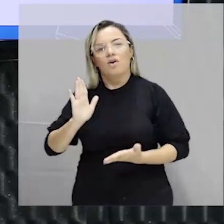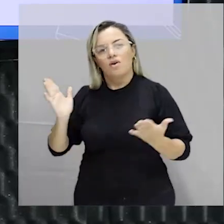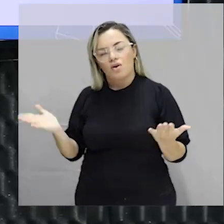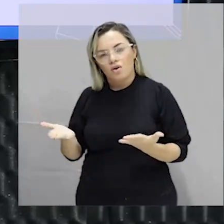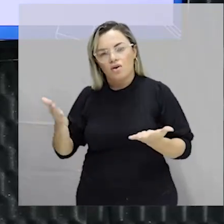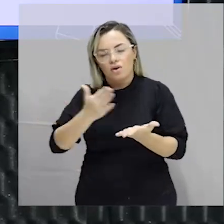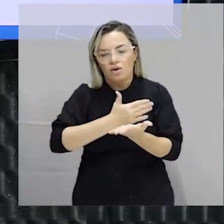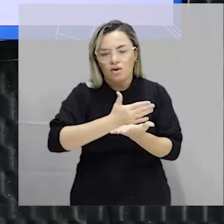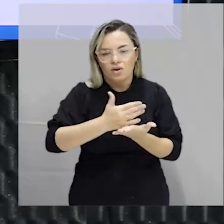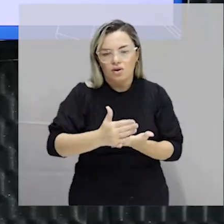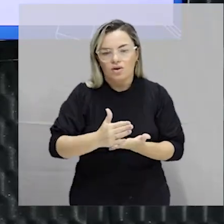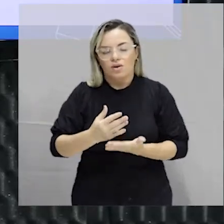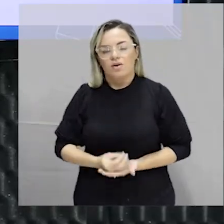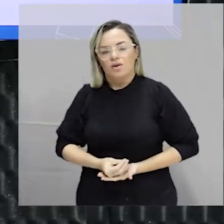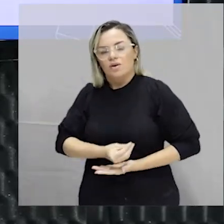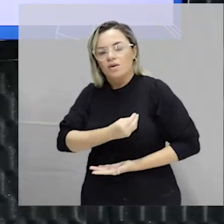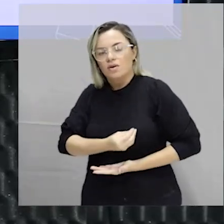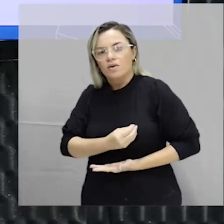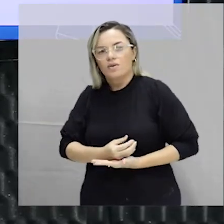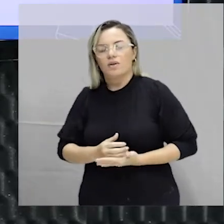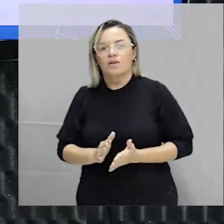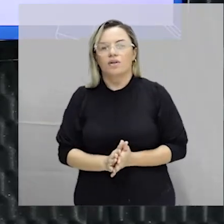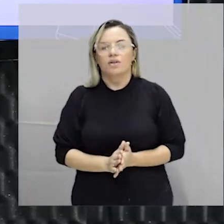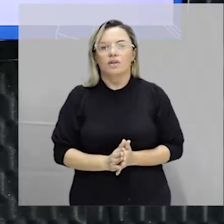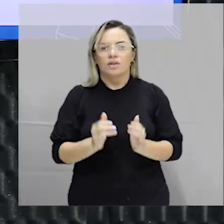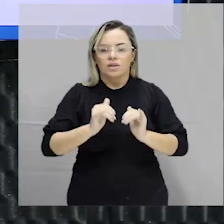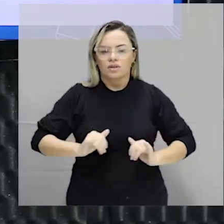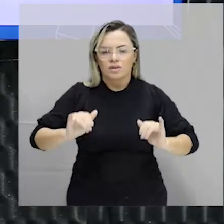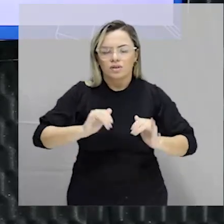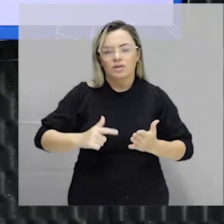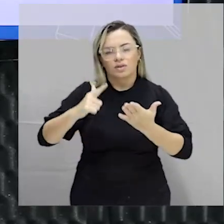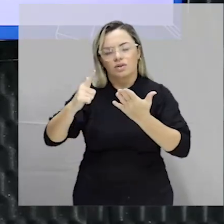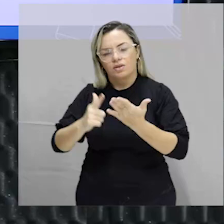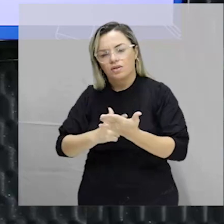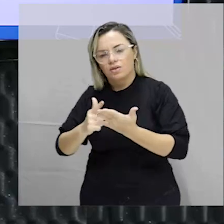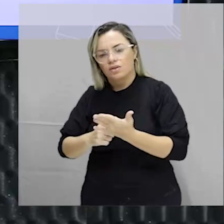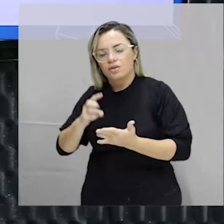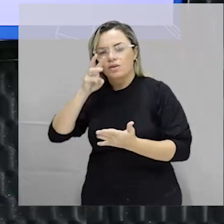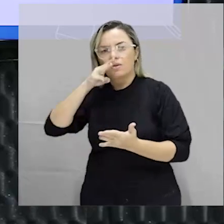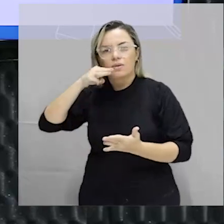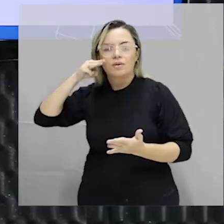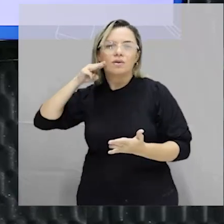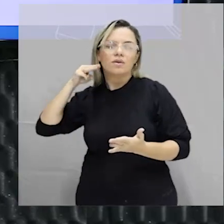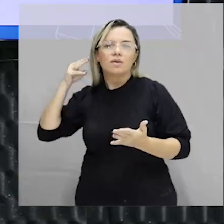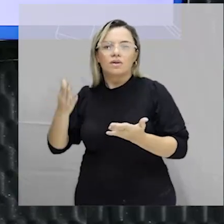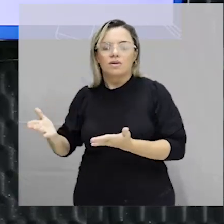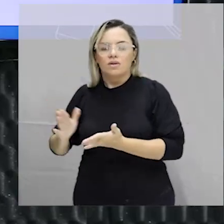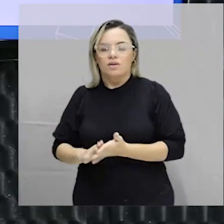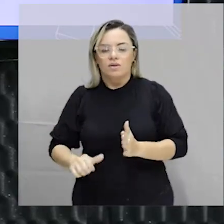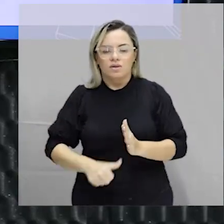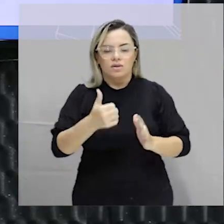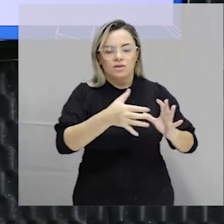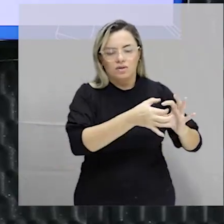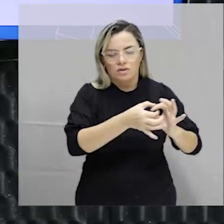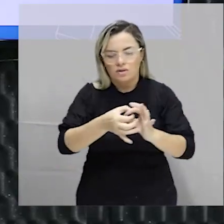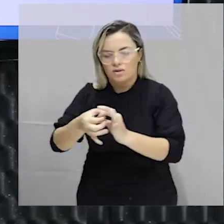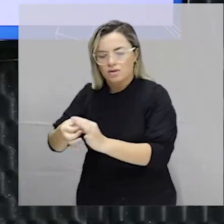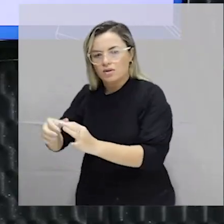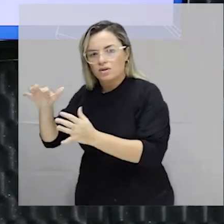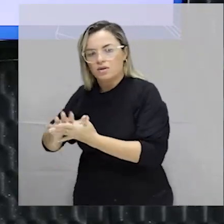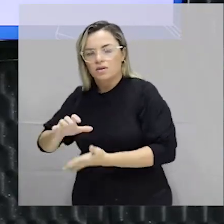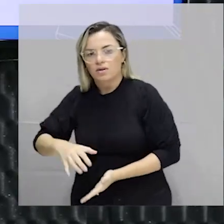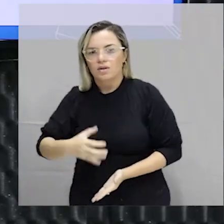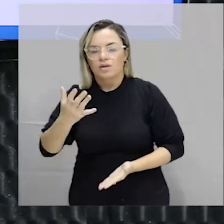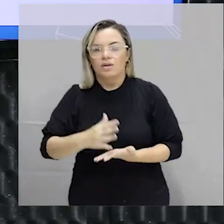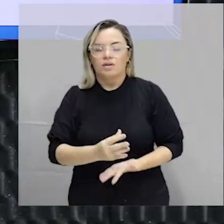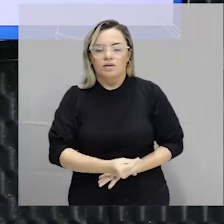hoje falando sobre a vida e obra de Karl Marx, no primeiro tópico. Vamos entender um pouco do contexto que ele viveu, dos acontecimentos da vida dele, para